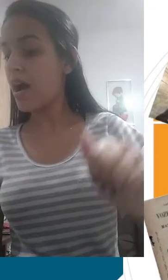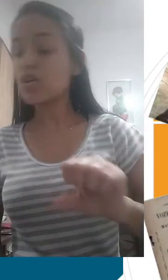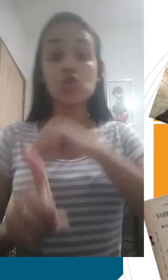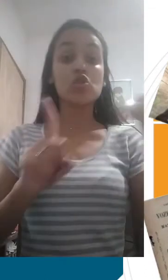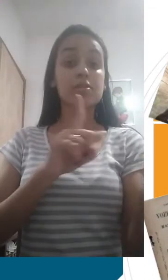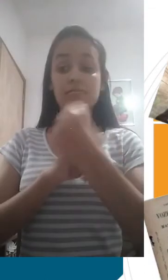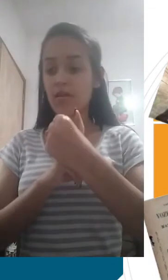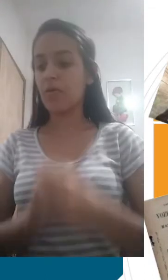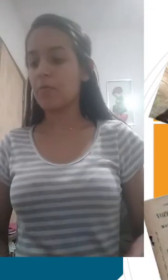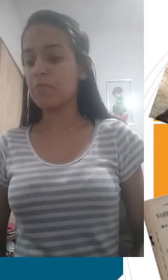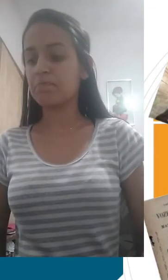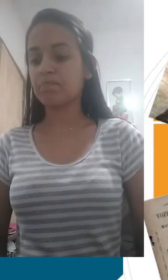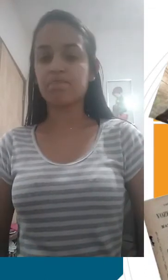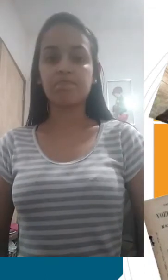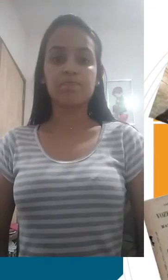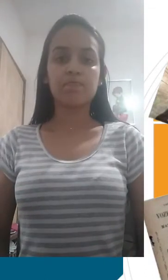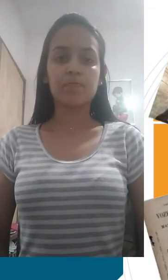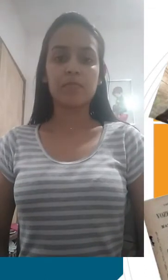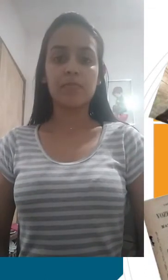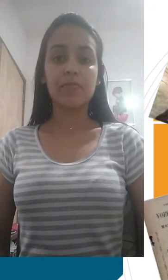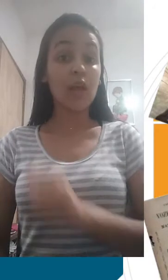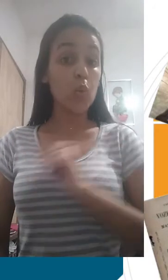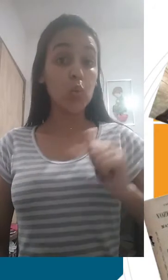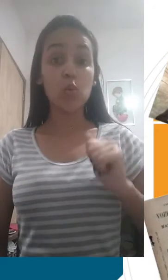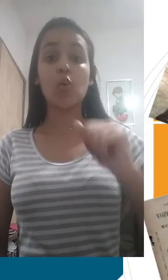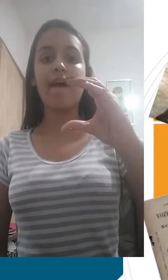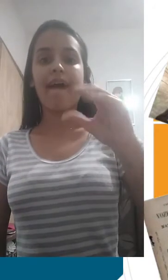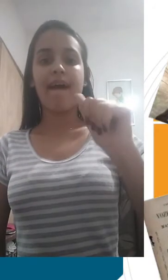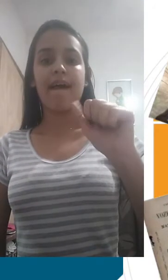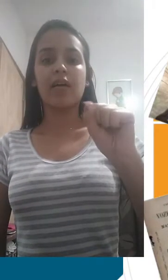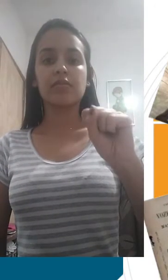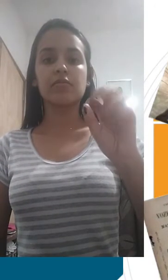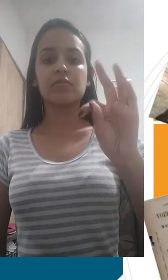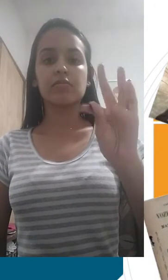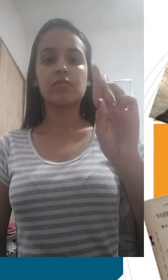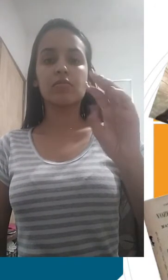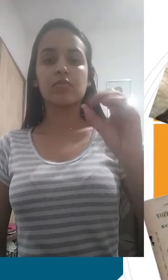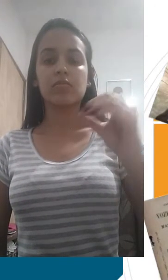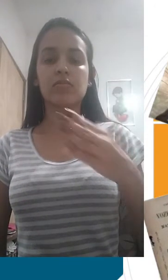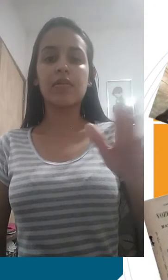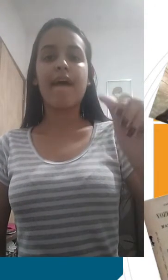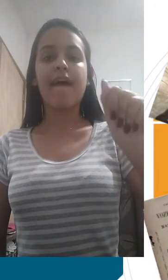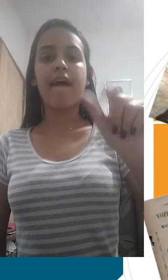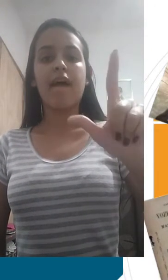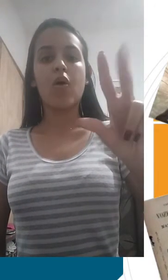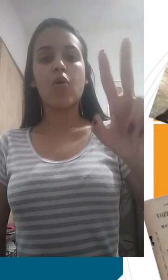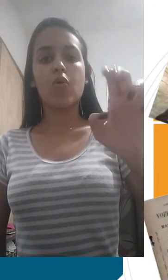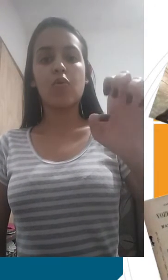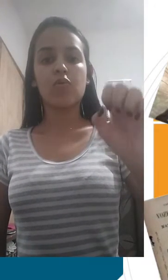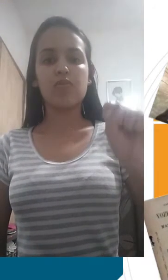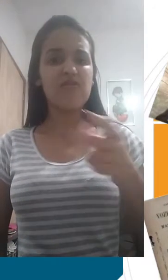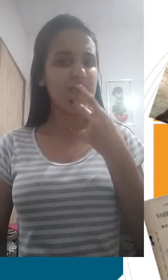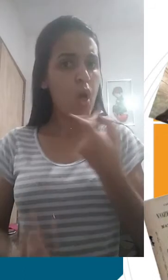é considerado o principal expoente dessa vertente, pois em seus poemas o autor denuncia a